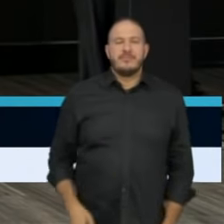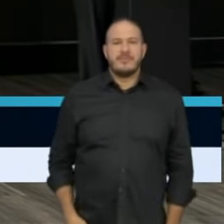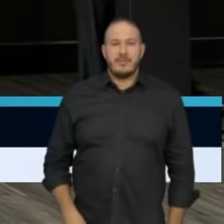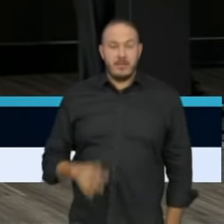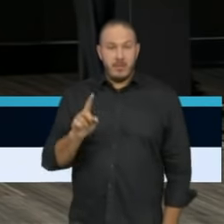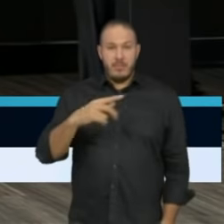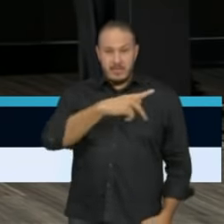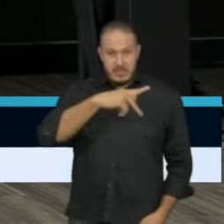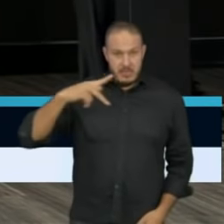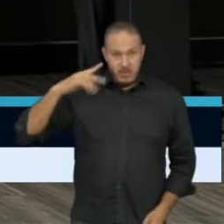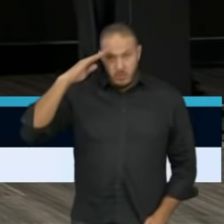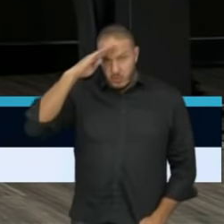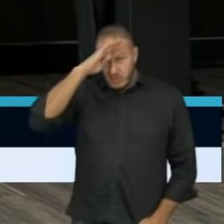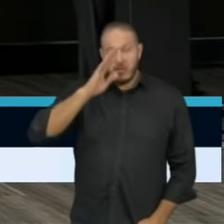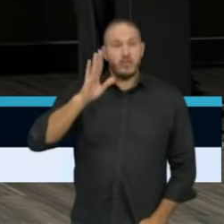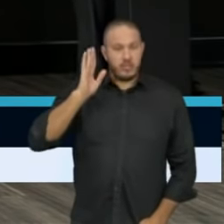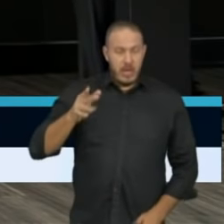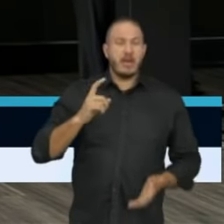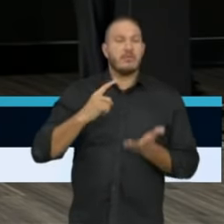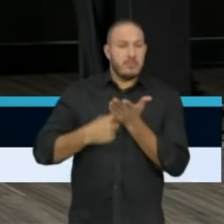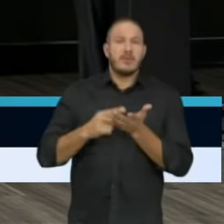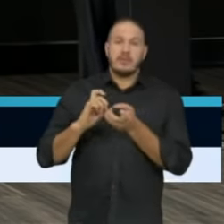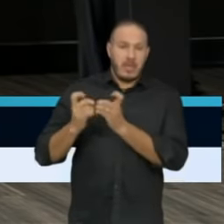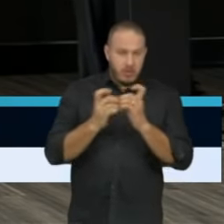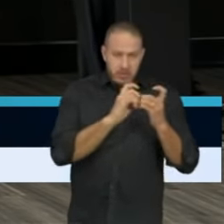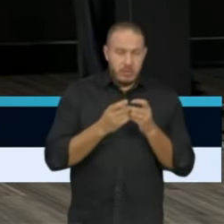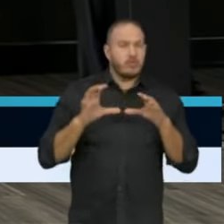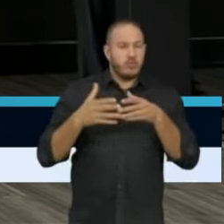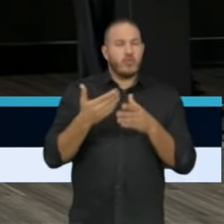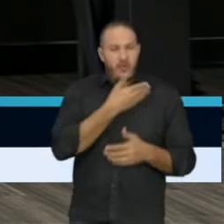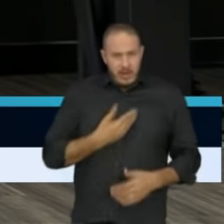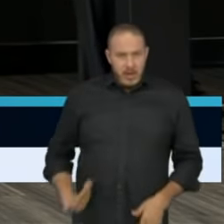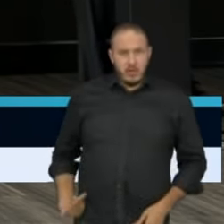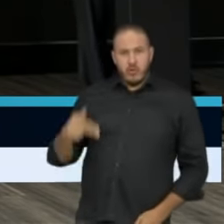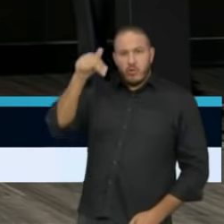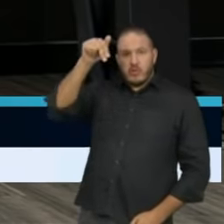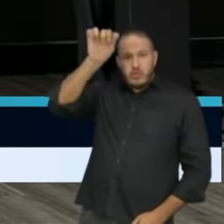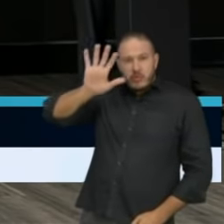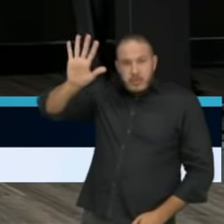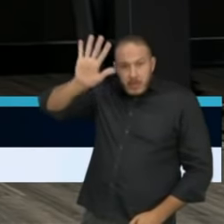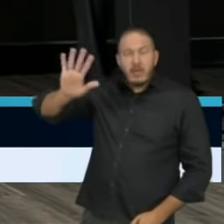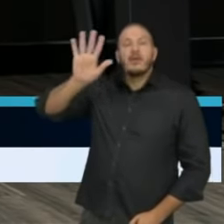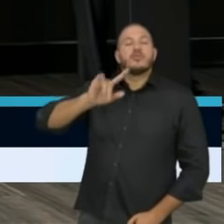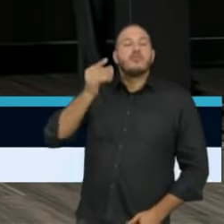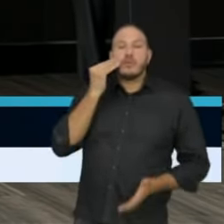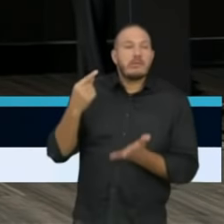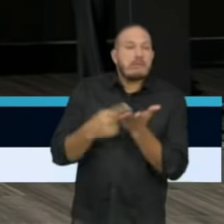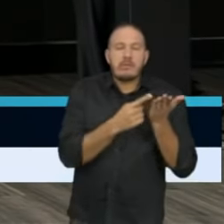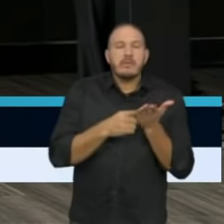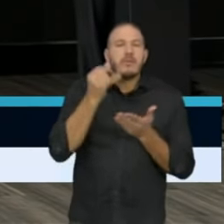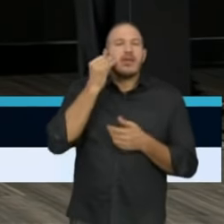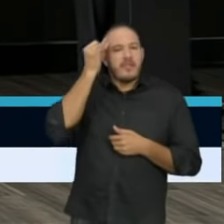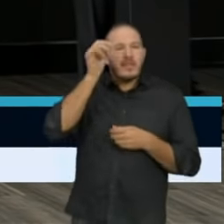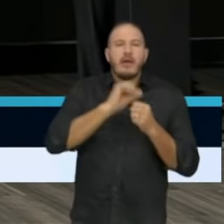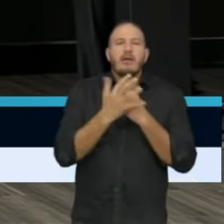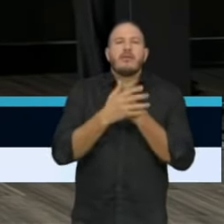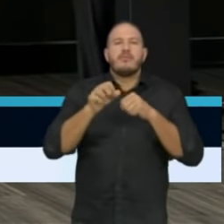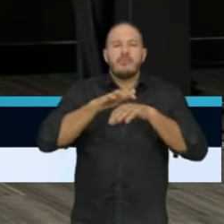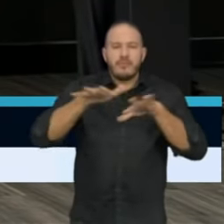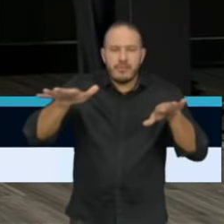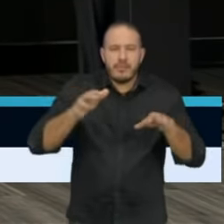presidente Jair Bolsonaro já se reuniu com governadores do Nordeste para tratar de medidas para tentar conter a pandemia. Dado